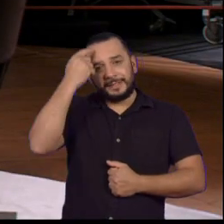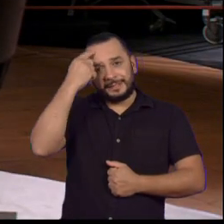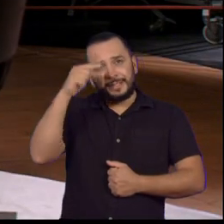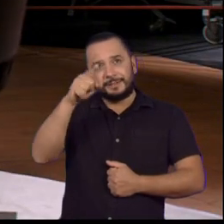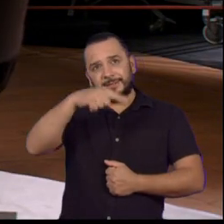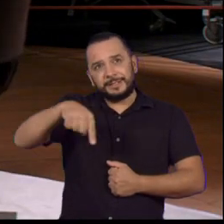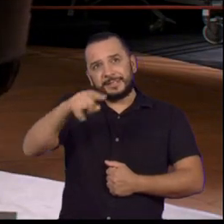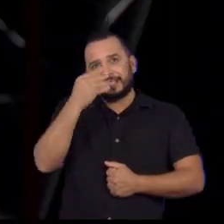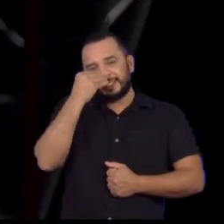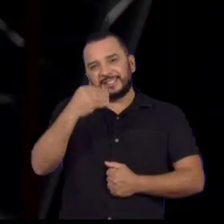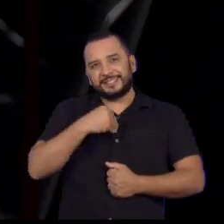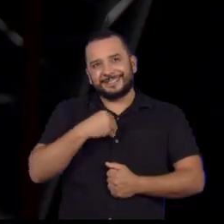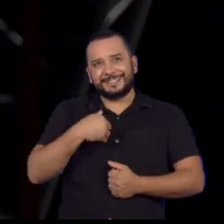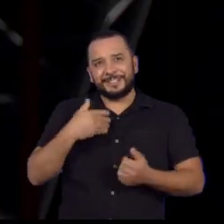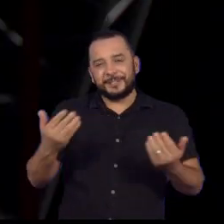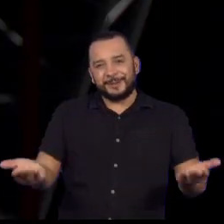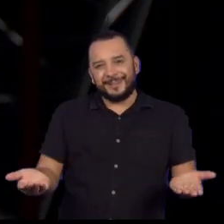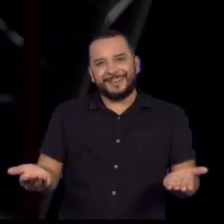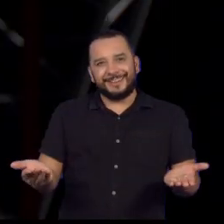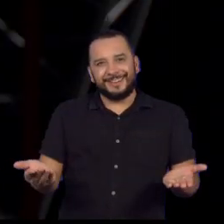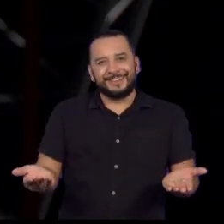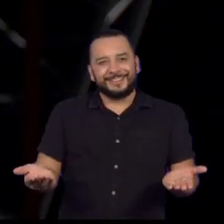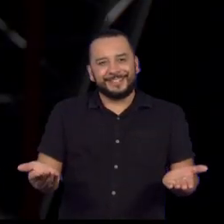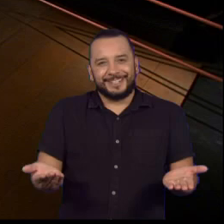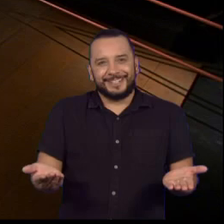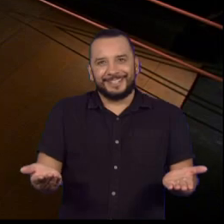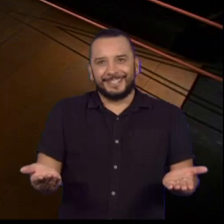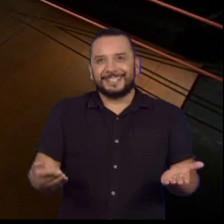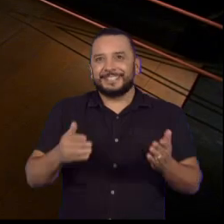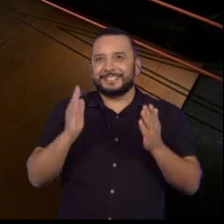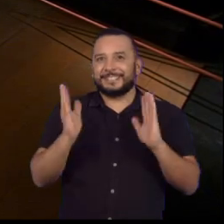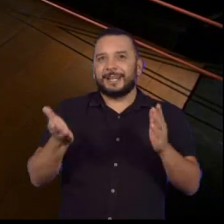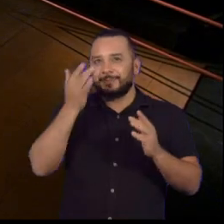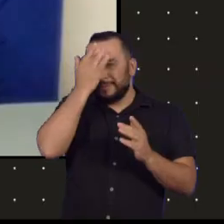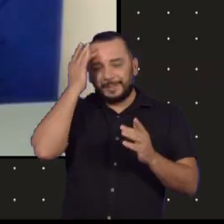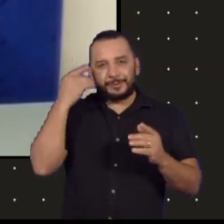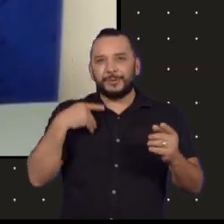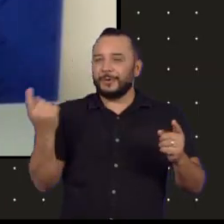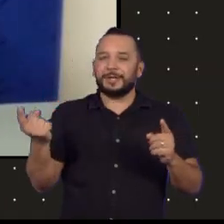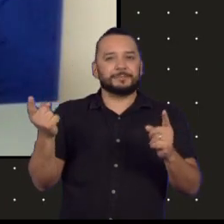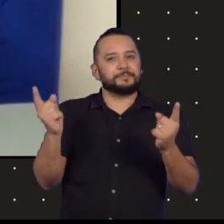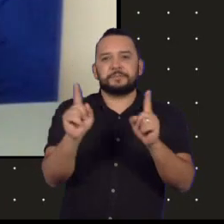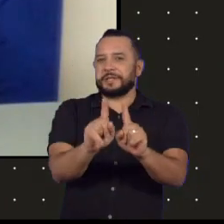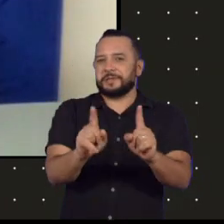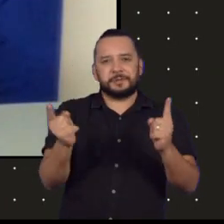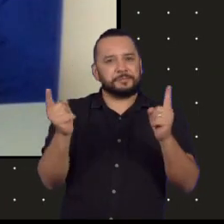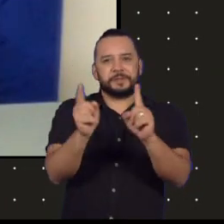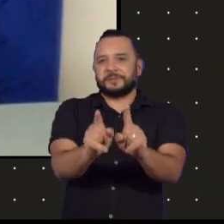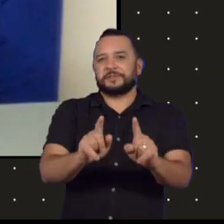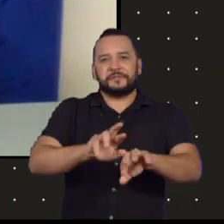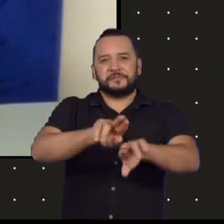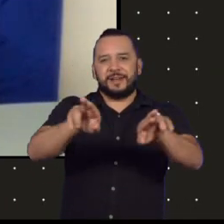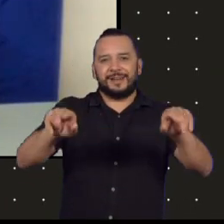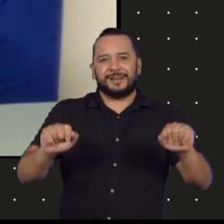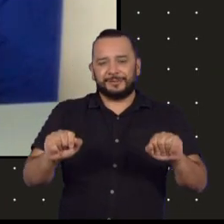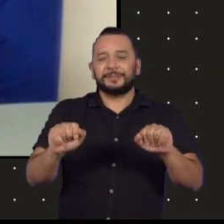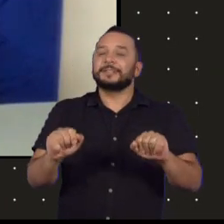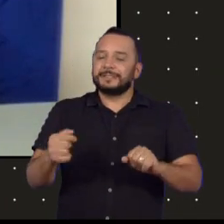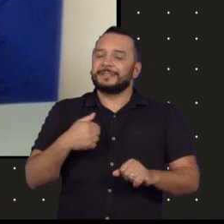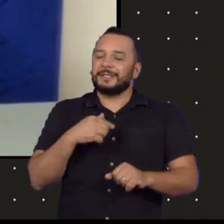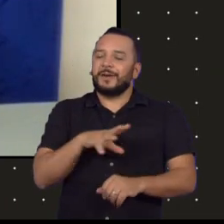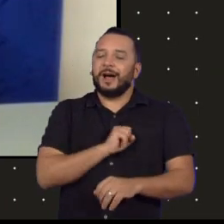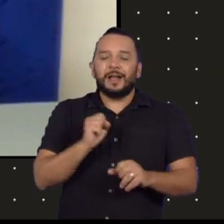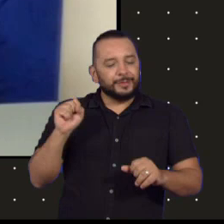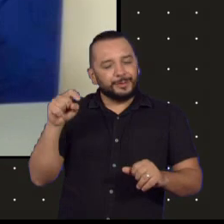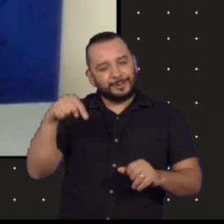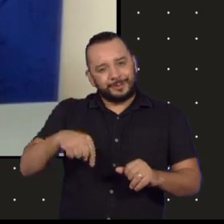me esquecido nesse lugar que de tantas estrelas, de tantos artistas incríveis. Eu sou muito fã deste programa,